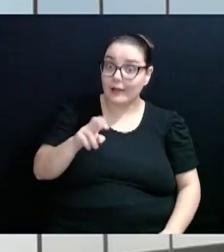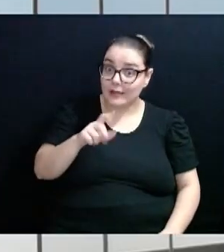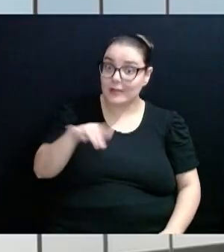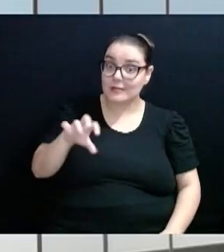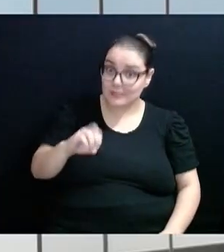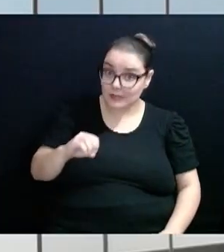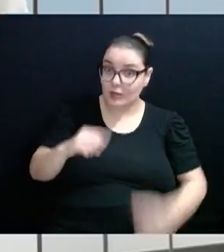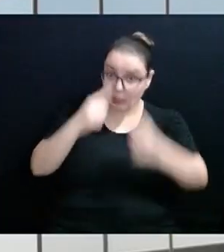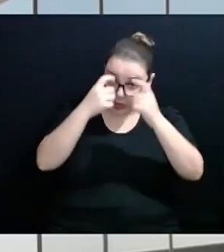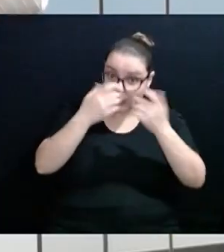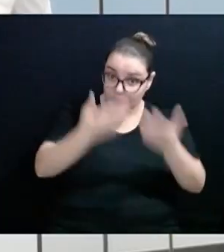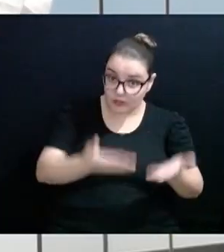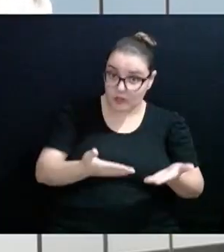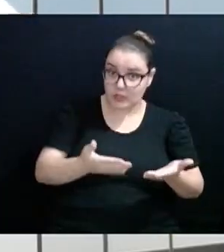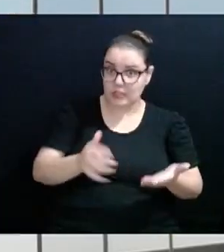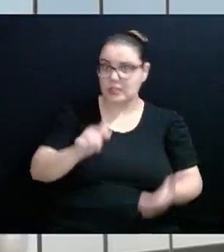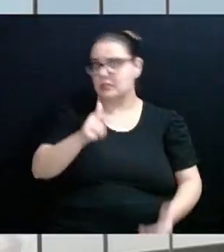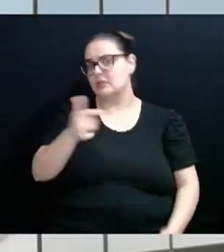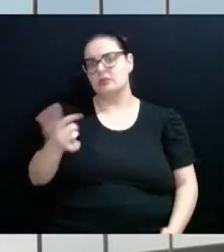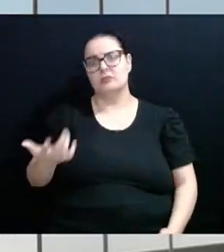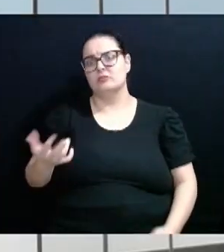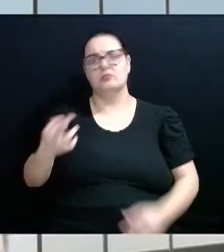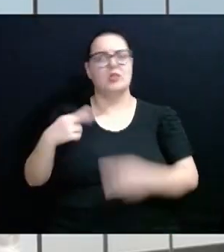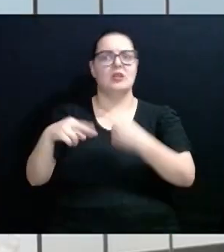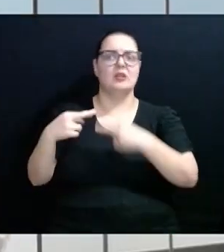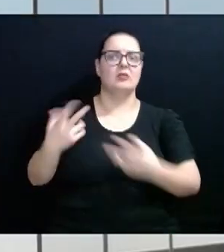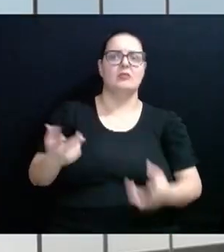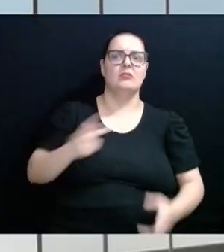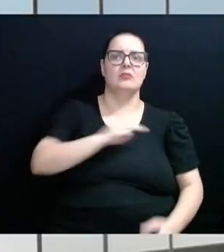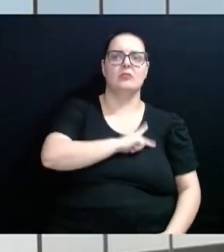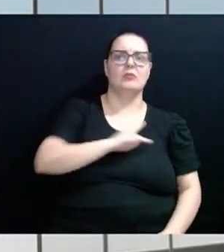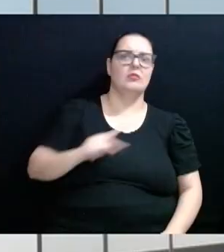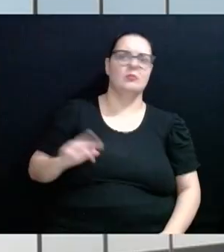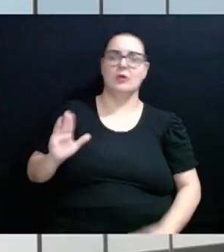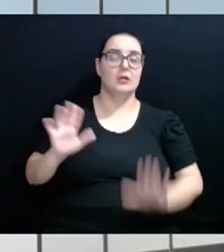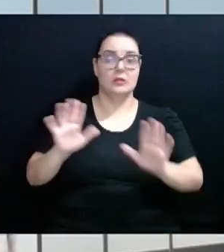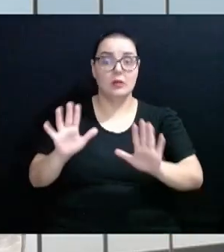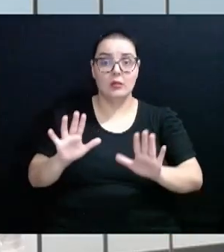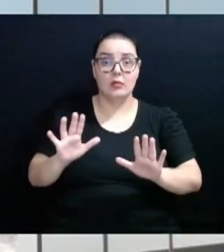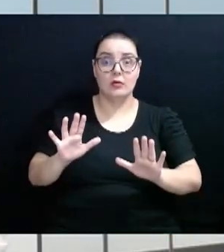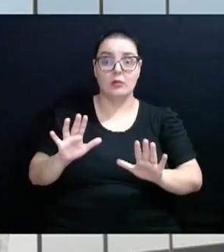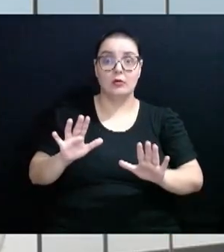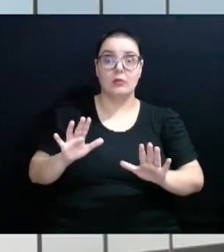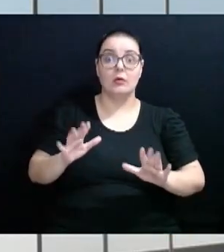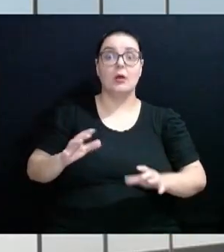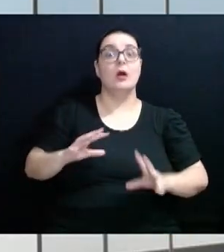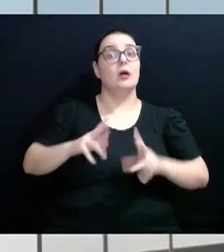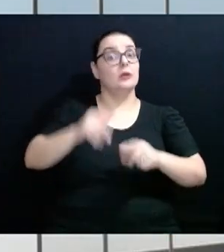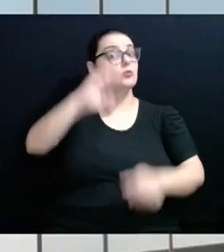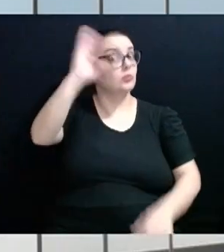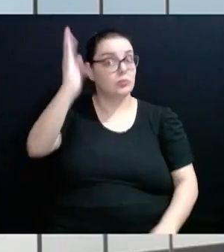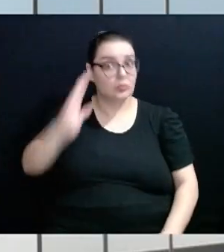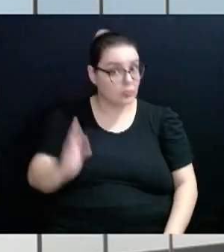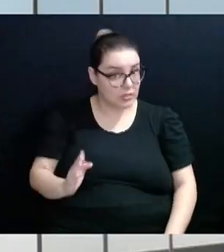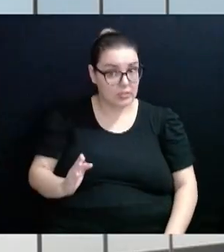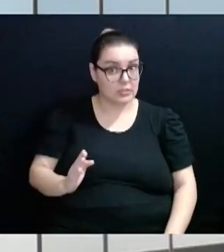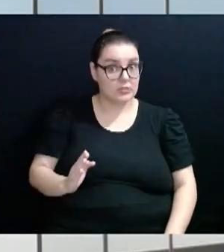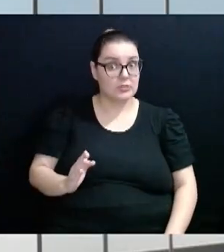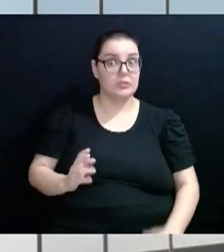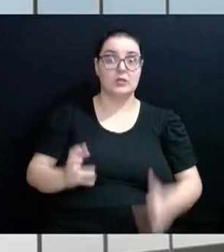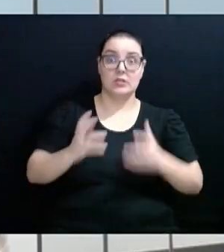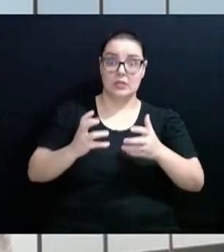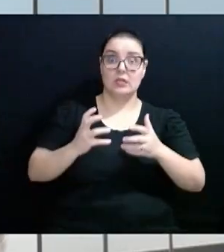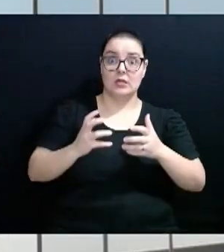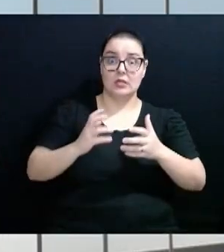agressão que não tem nada a ver com o presidente Lula, ou isso aqui, é uma agressão ao Brasil, né, querendo invadir a soberania